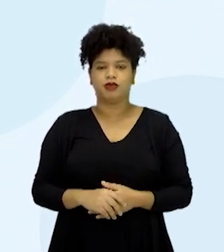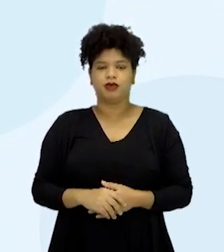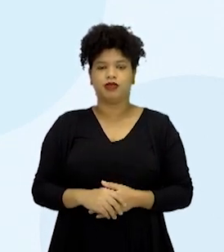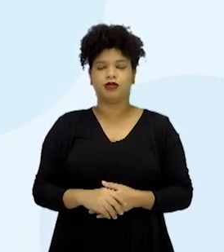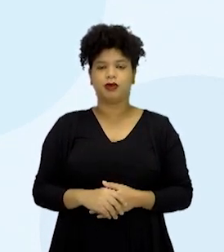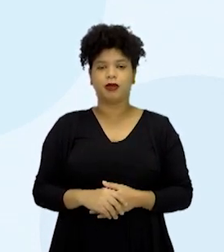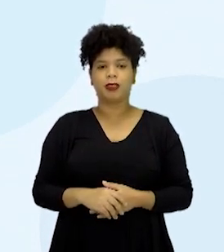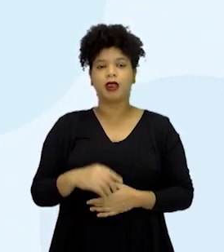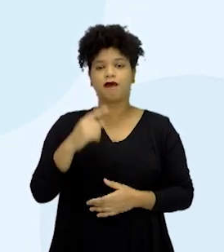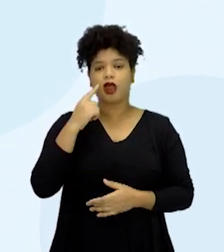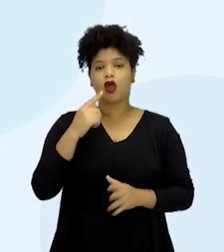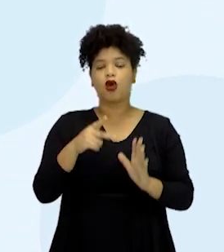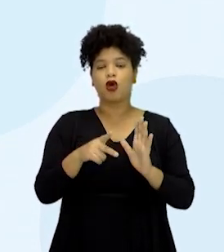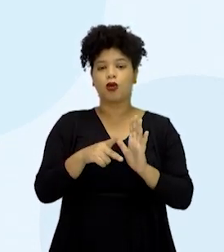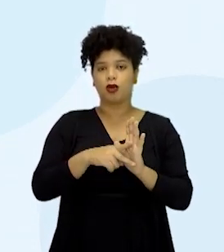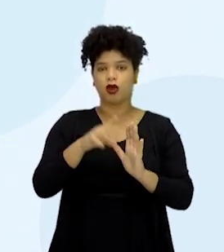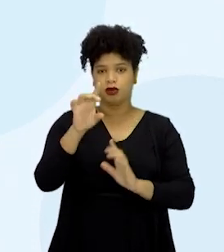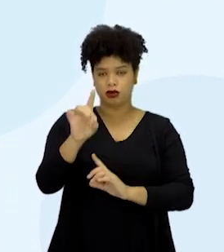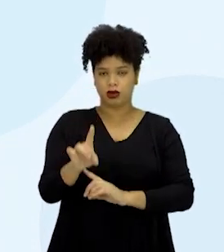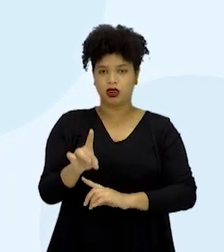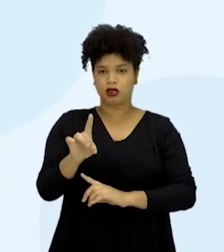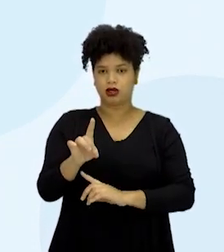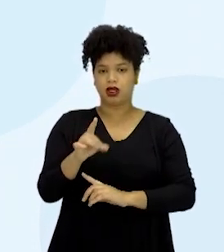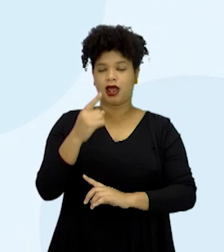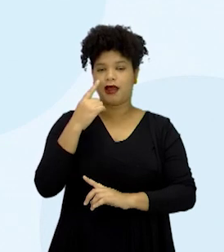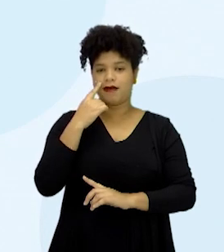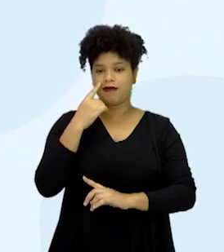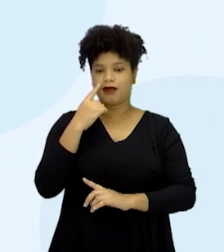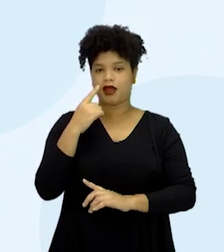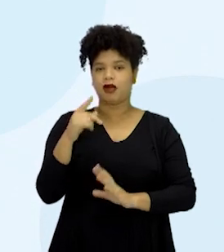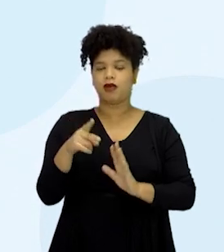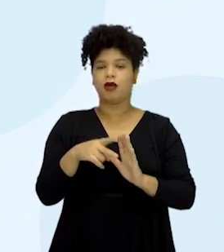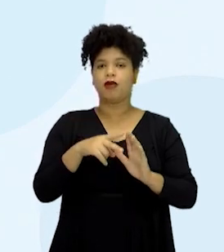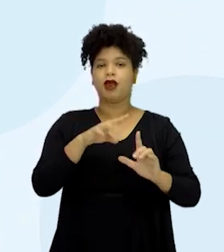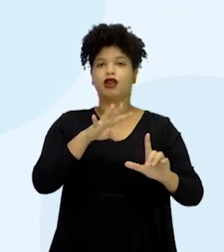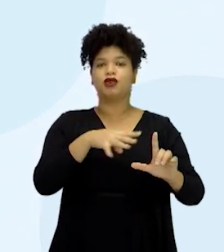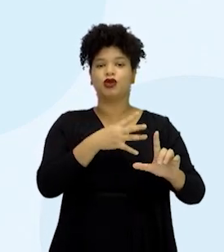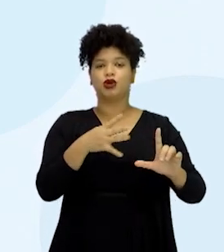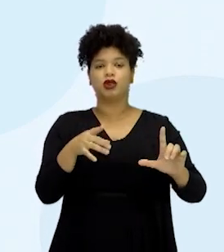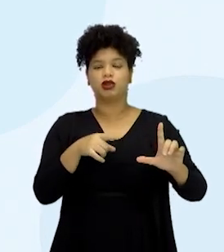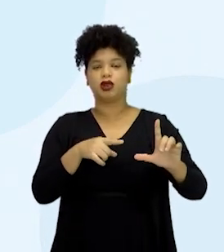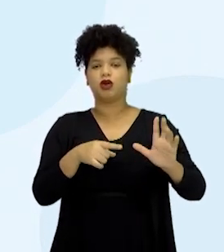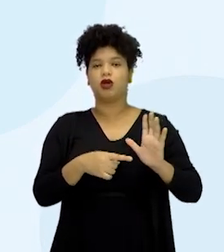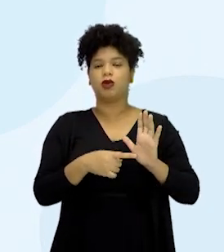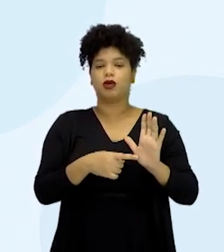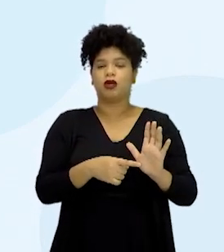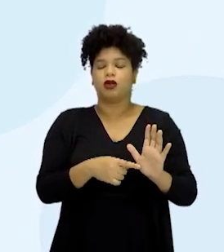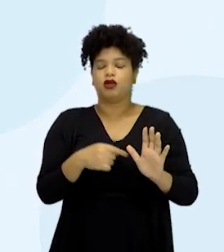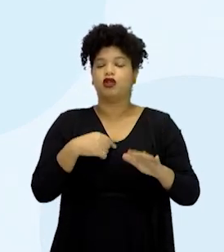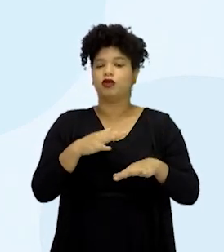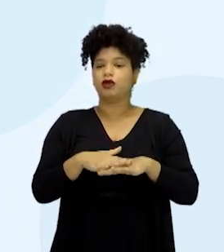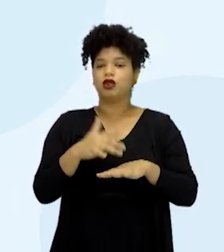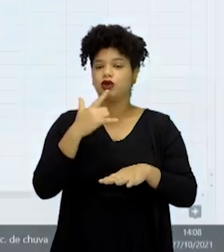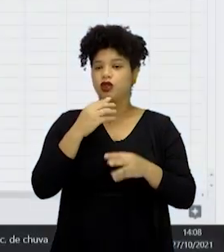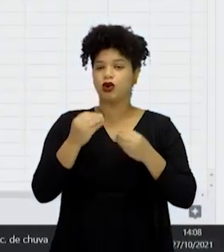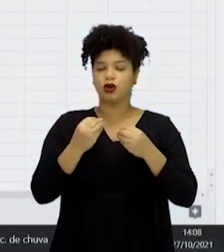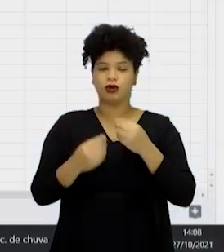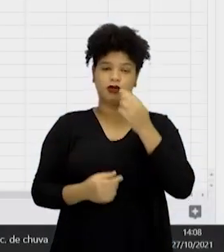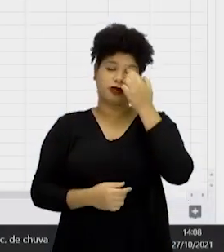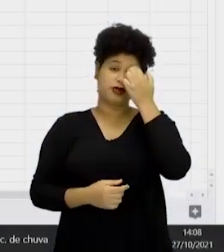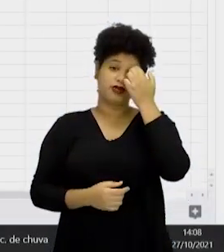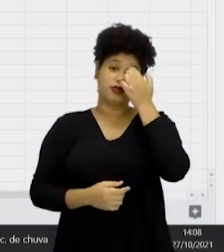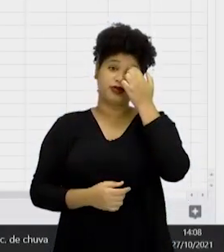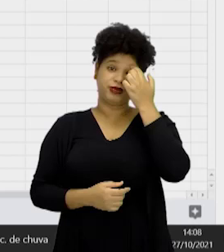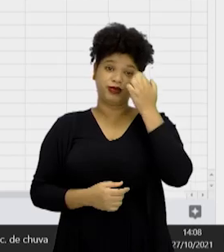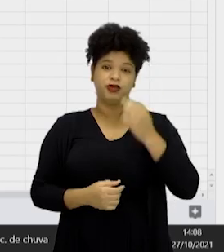para a direção aí colocar, espelhar a tela do Excel, para mostrar como que nós fizemos